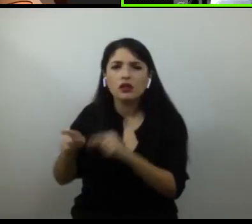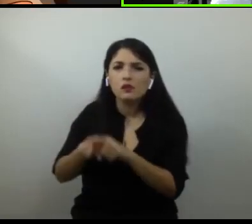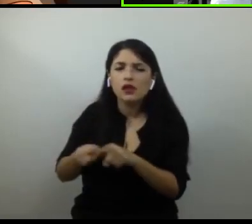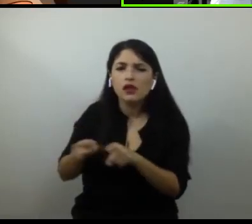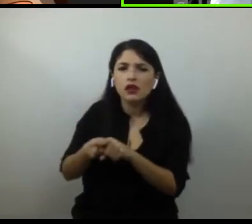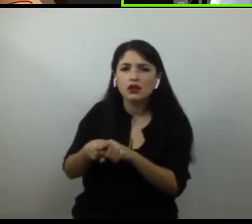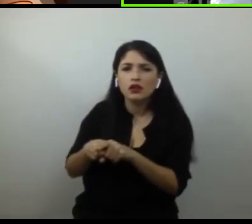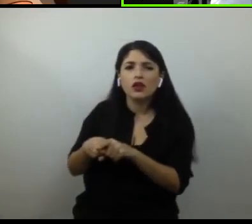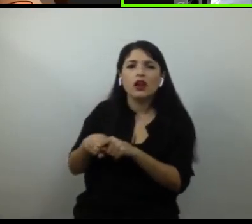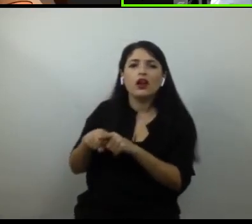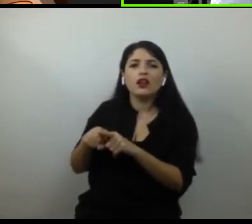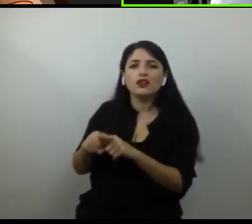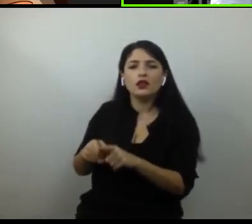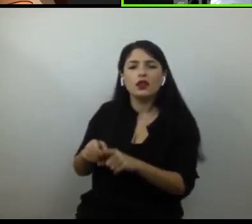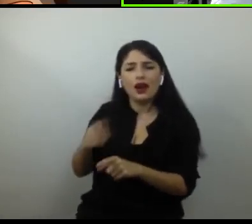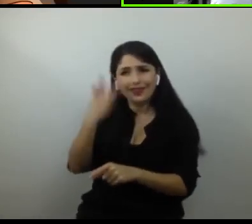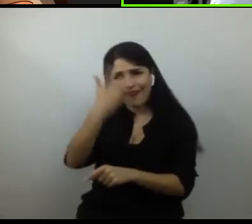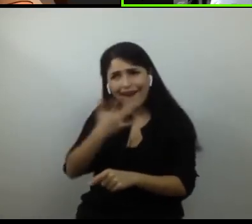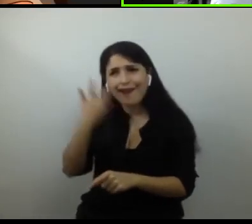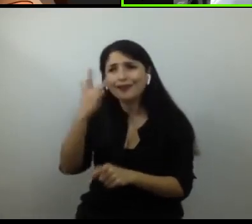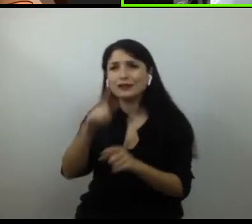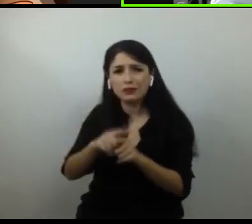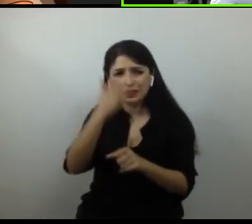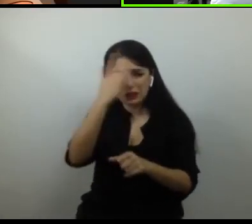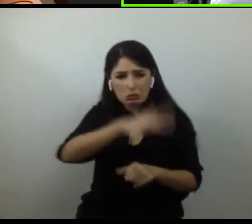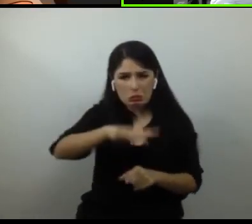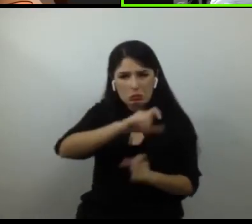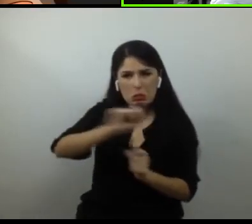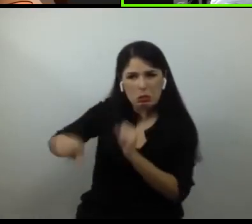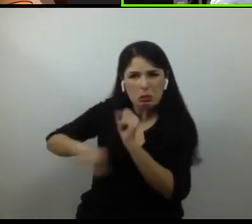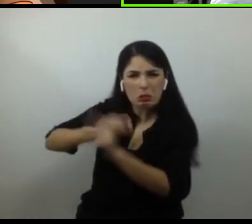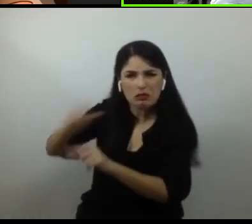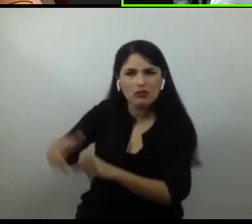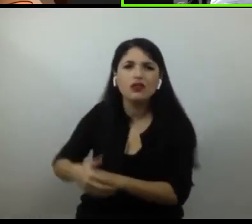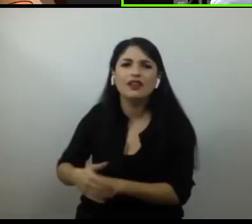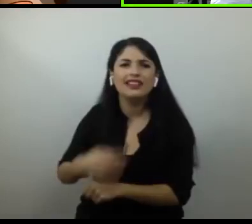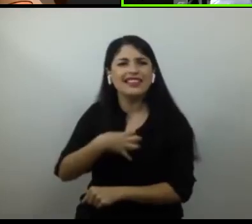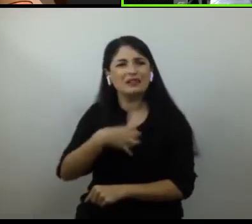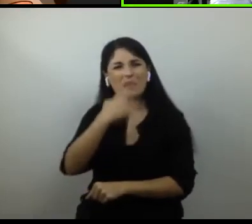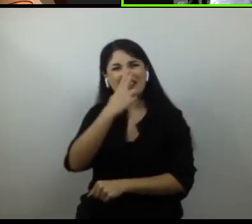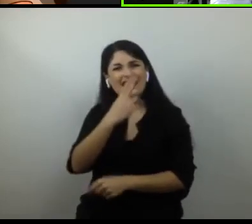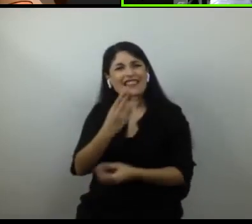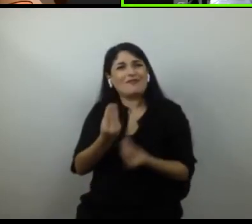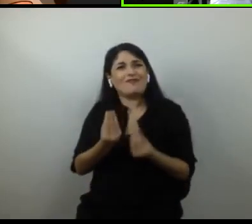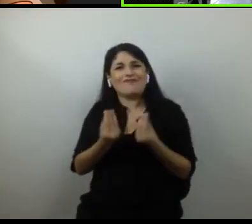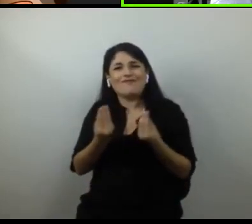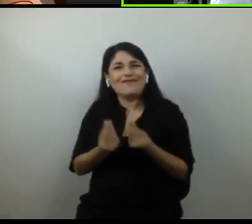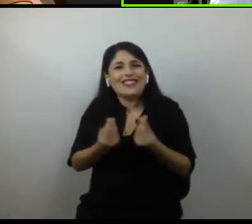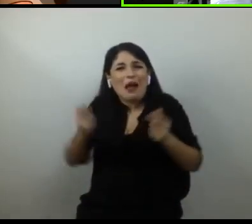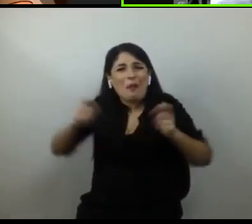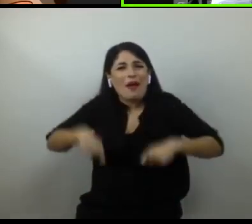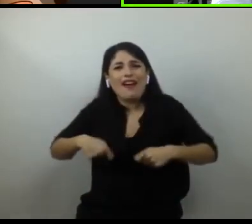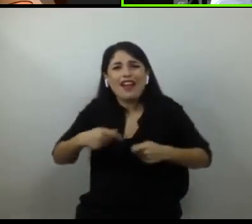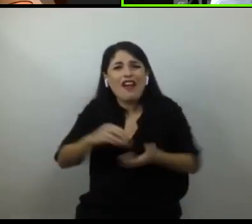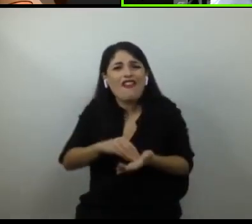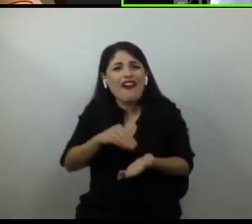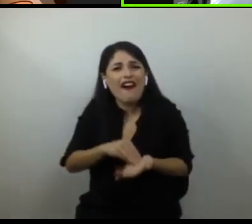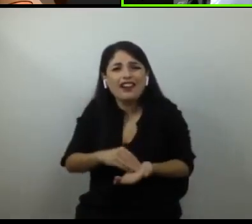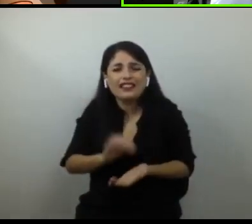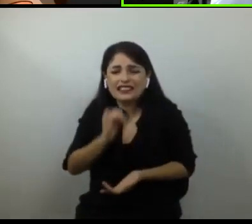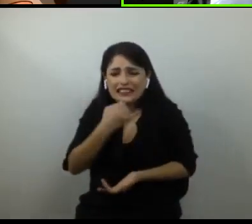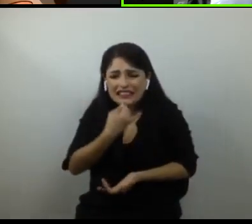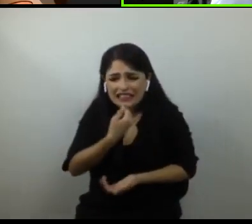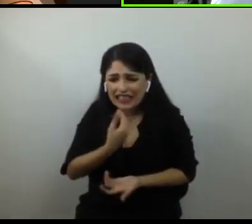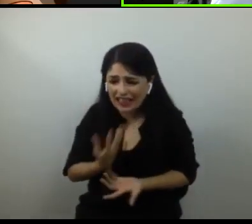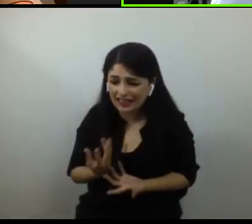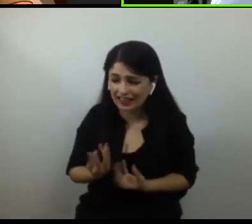uma sensação, às vezes, de impotência, né? Mesmo eu, presidindo o Conselho Federal, uma tristeza, porque